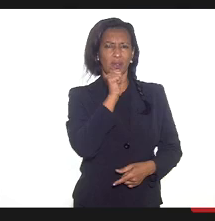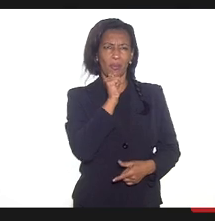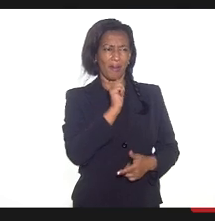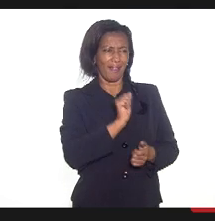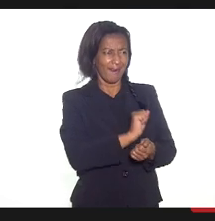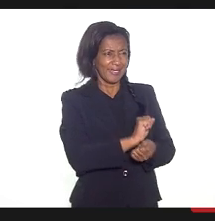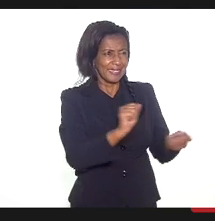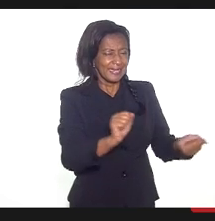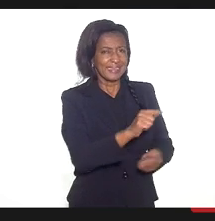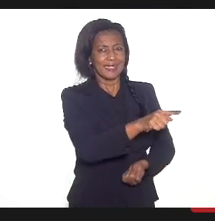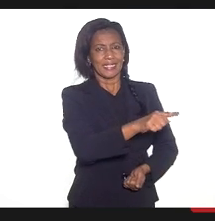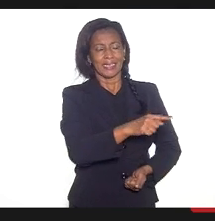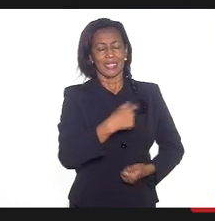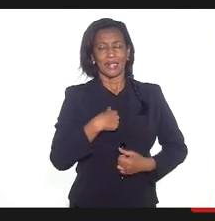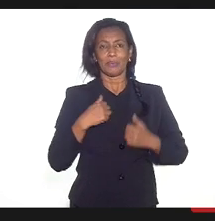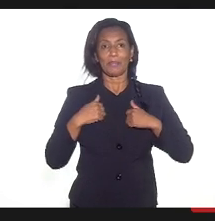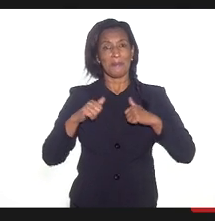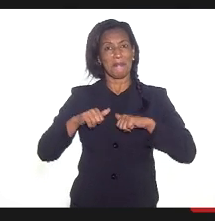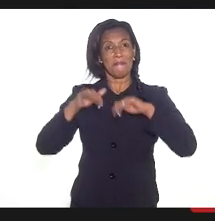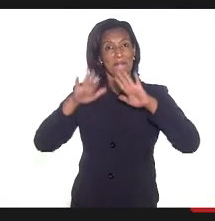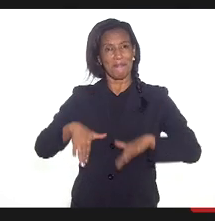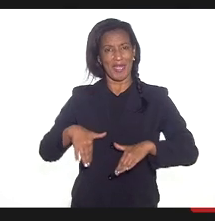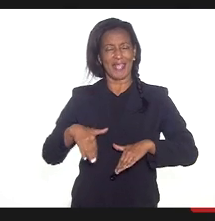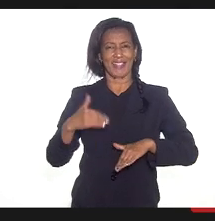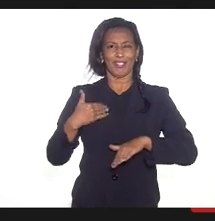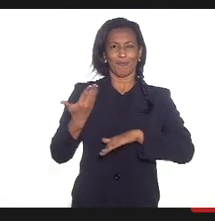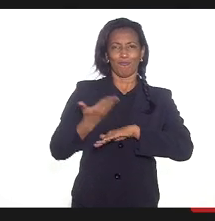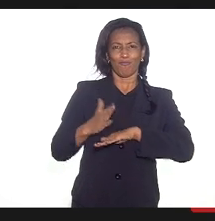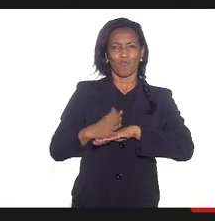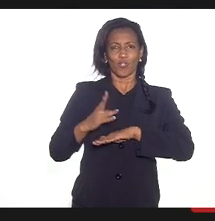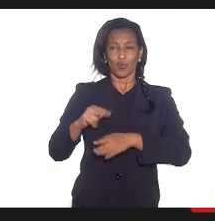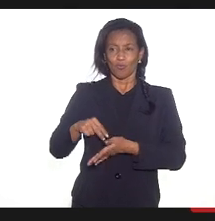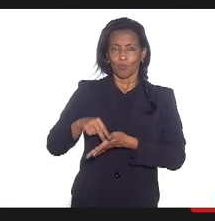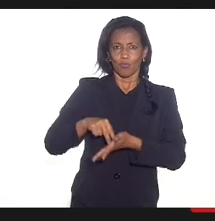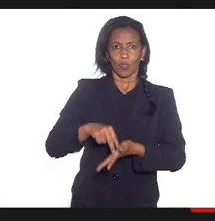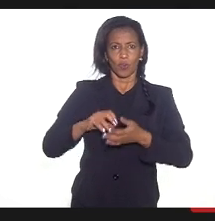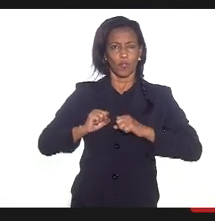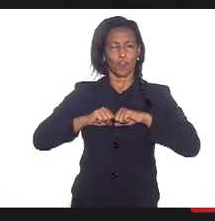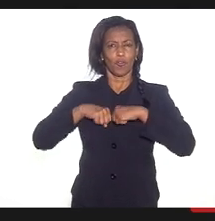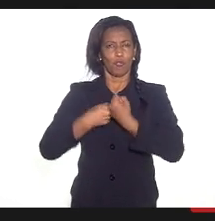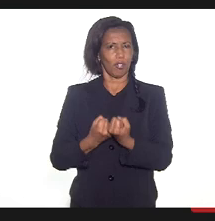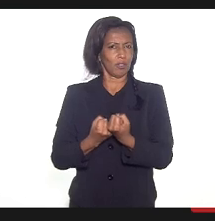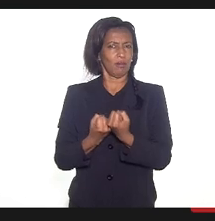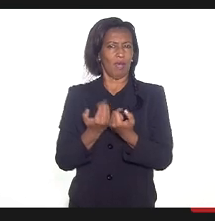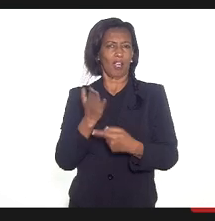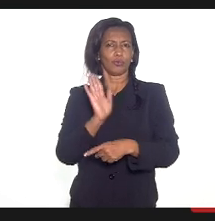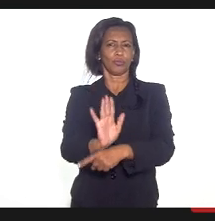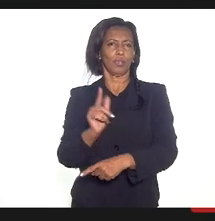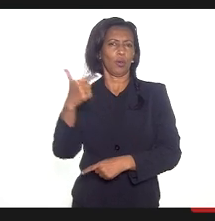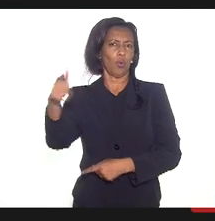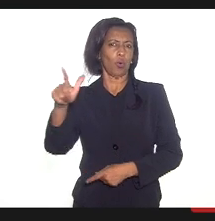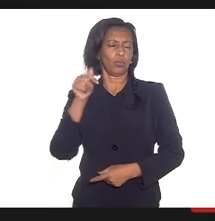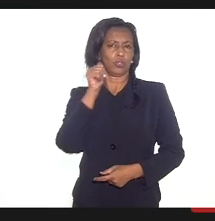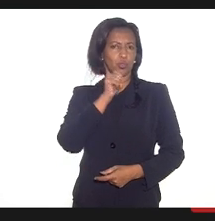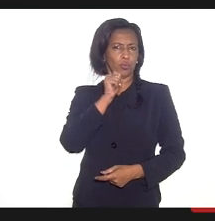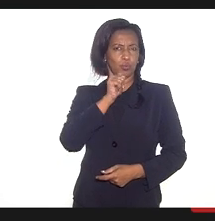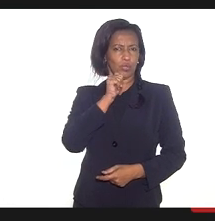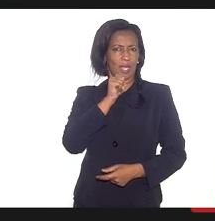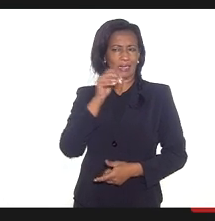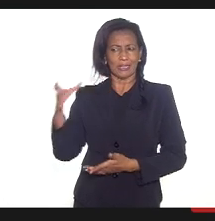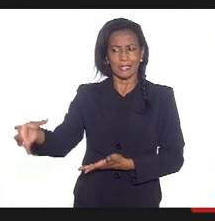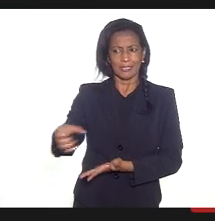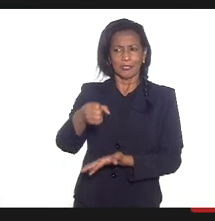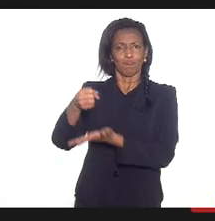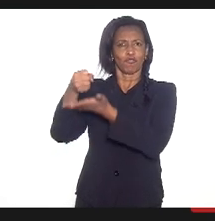elas, entendeu? Foi o exercício que eu criei de fortalecimento para mim ajudar outras mulheres e tirar elas da situação